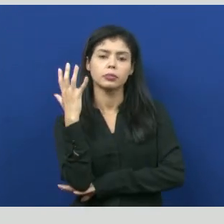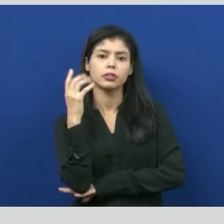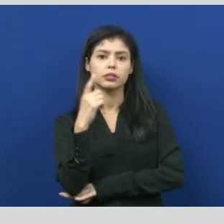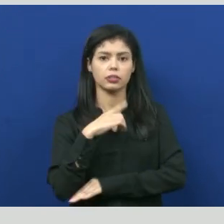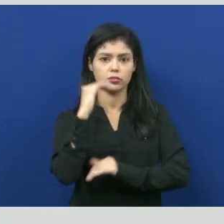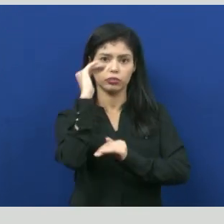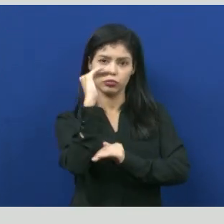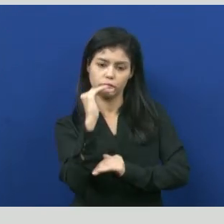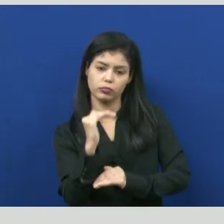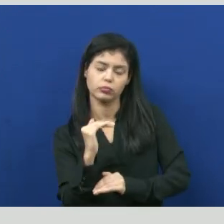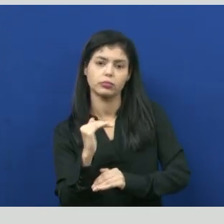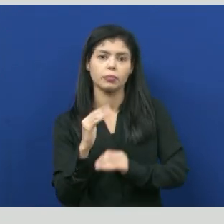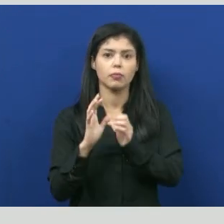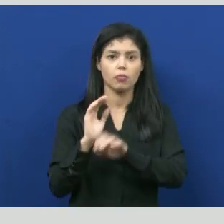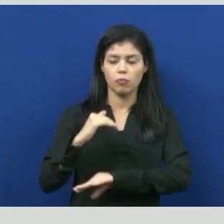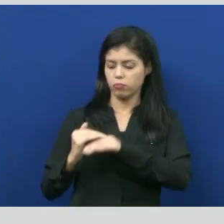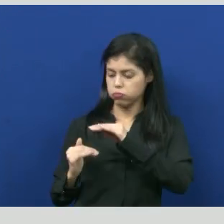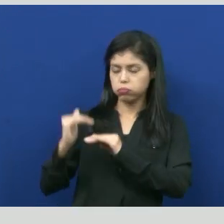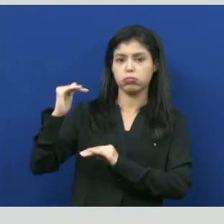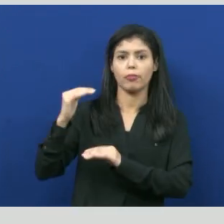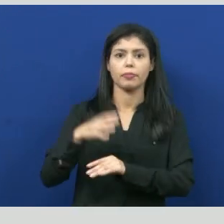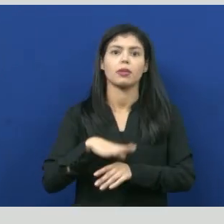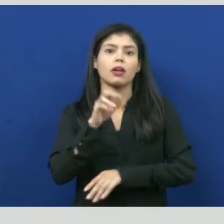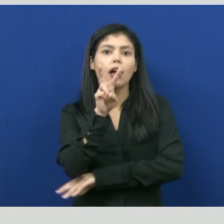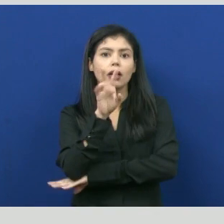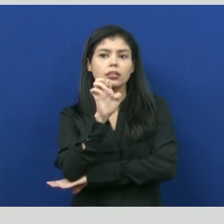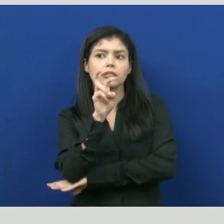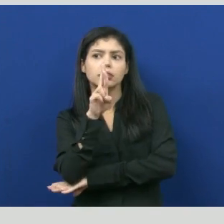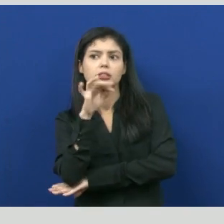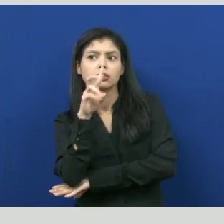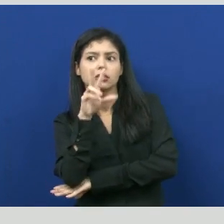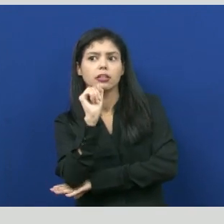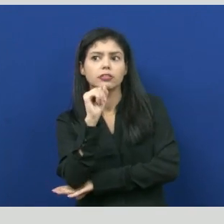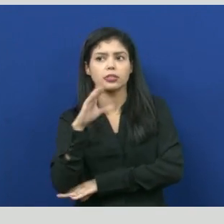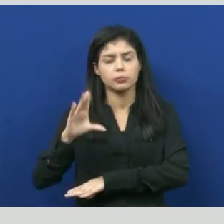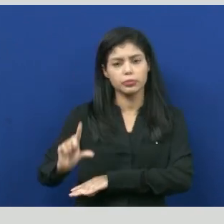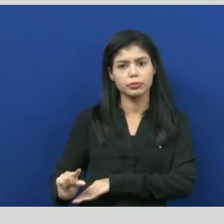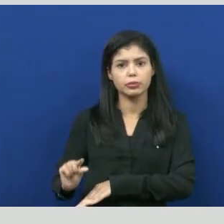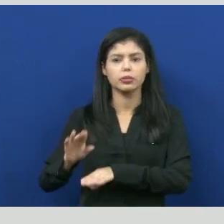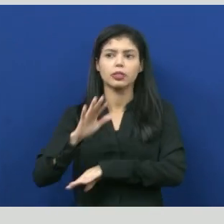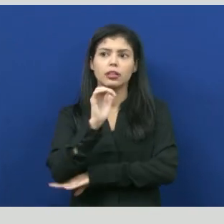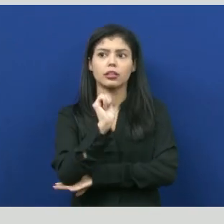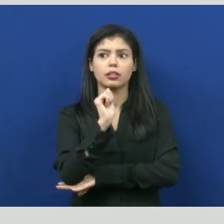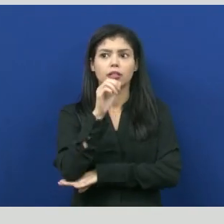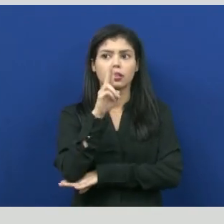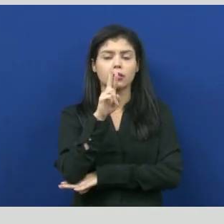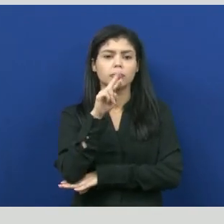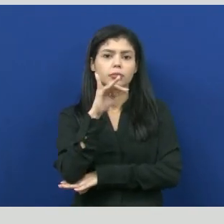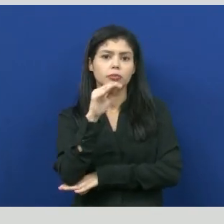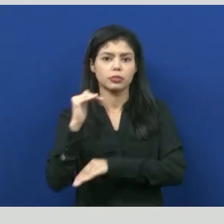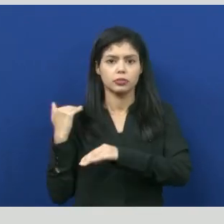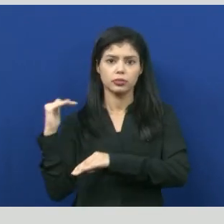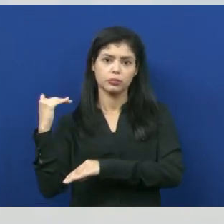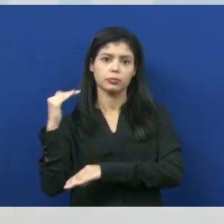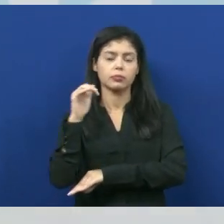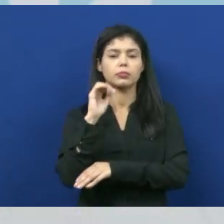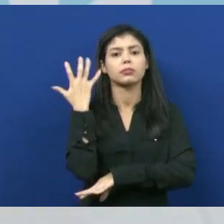por altura. As ervas são as mais baixas, arbustos são as médias e as árvores são as